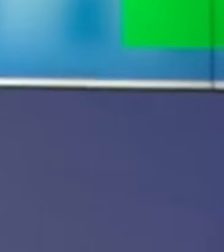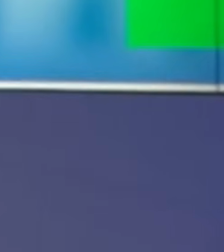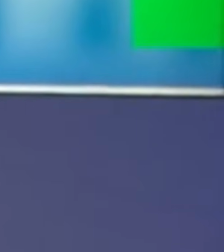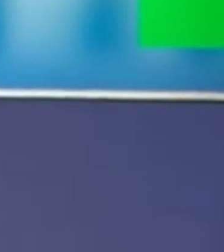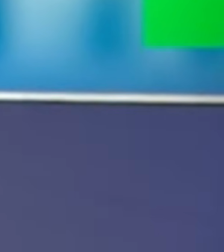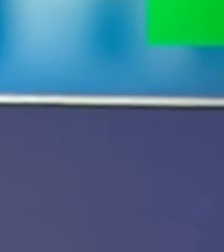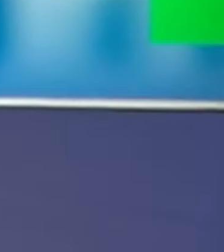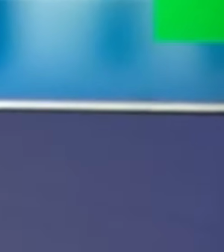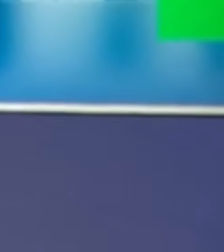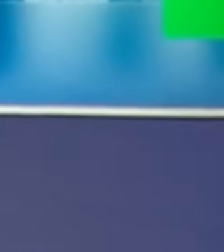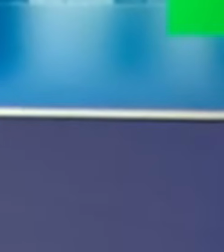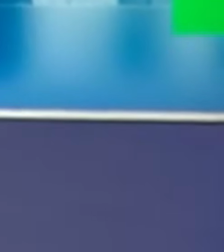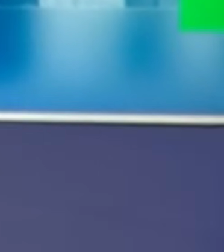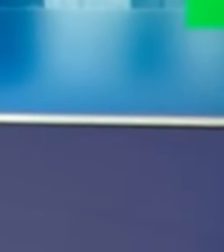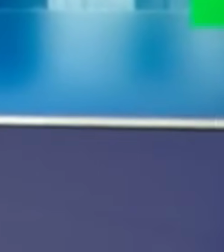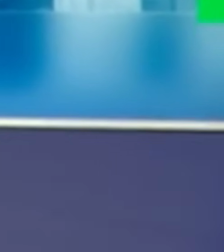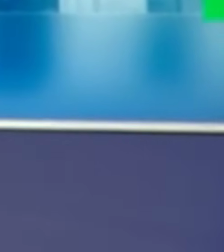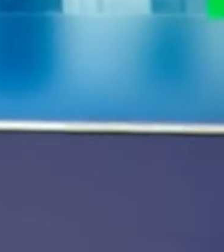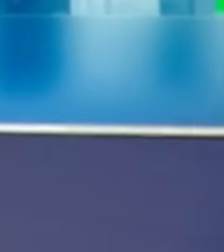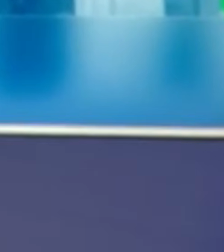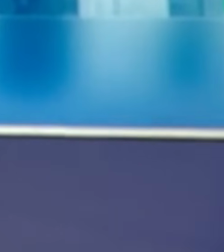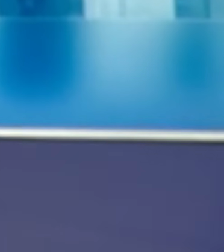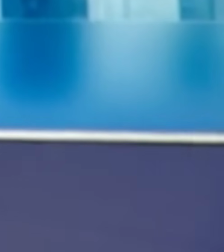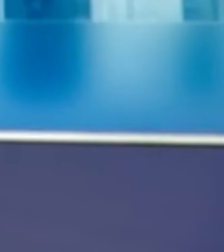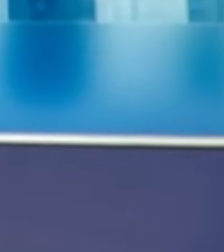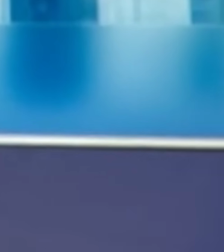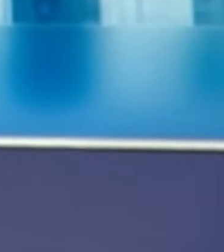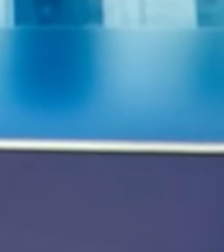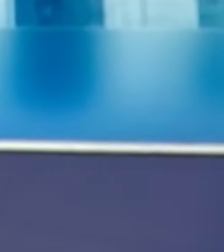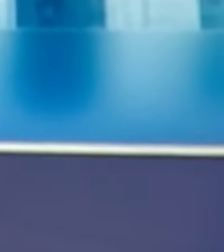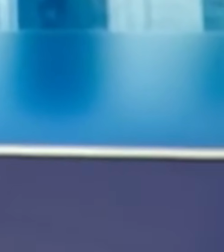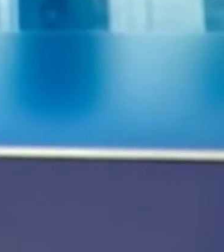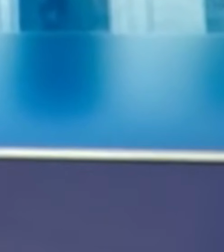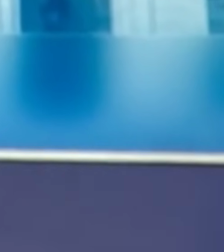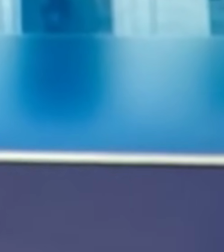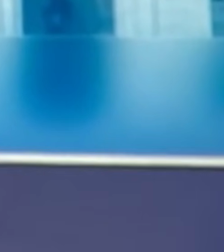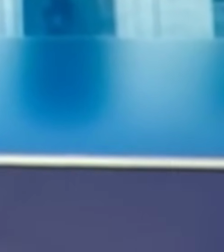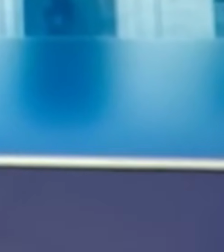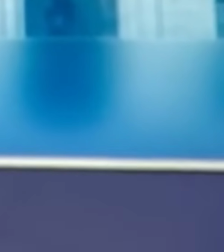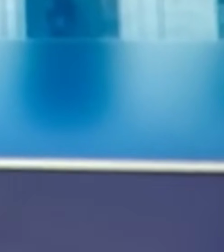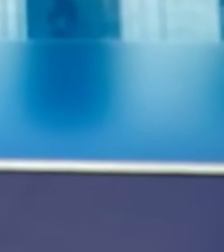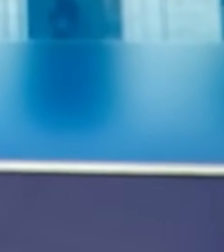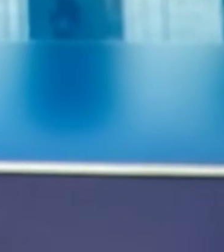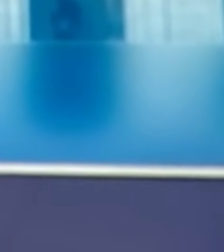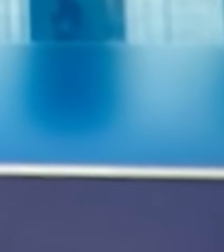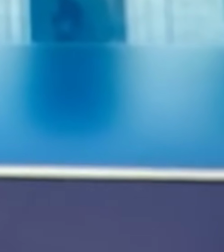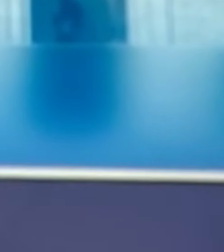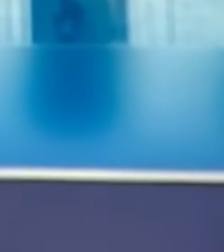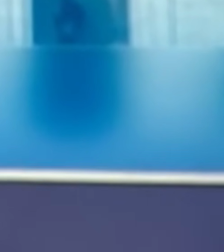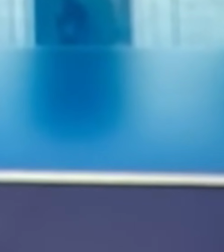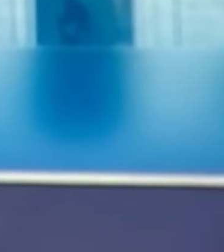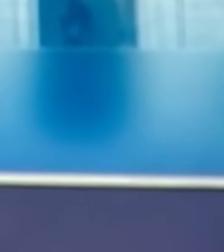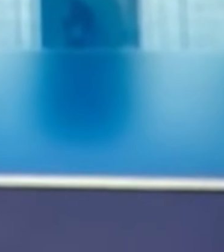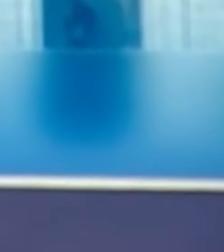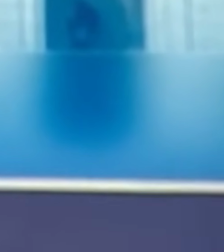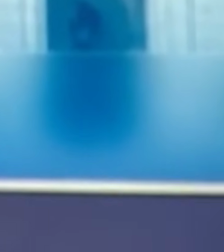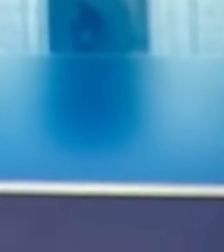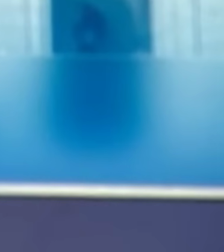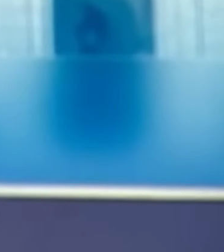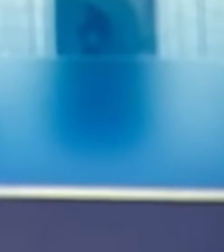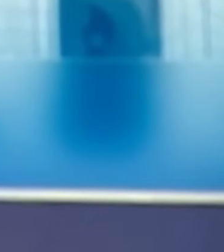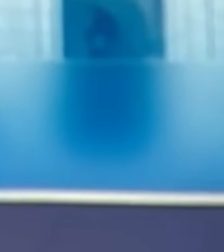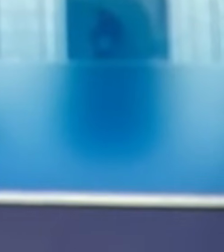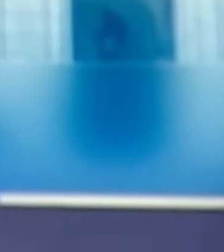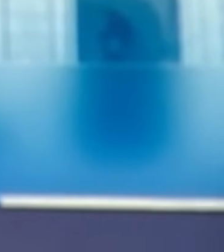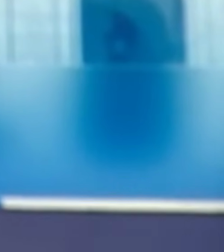esta noite Frente a Frente dois homens que têm trocado algumas acusações nos últimos dois anos mas que nunca estiveram frente a frente a